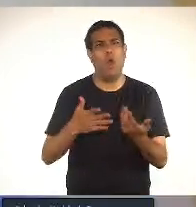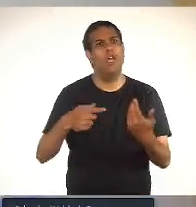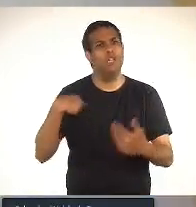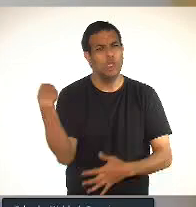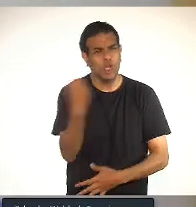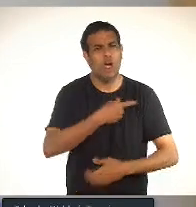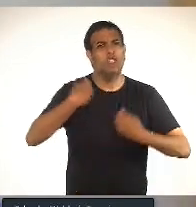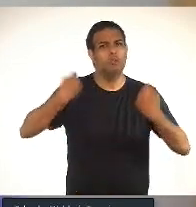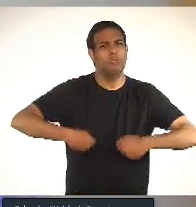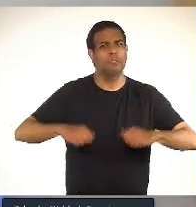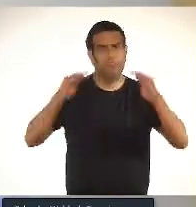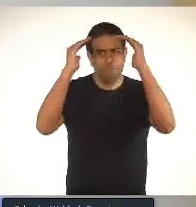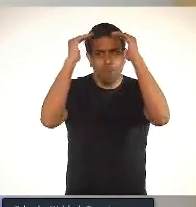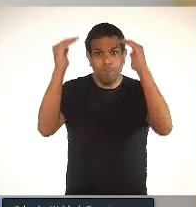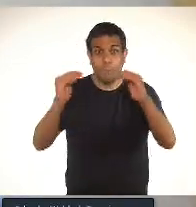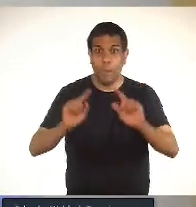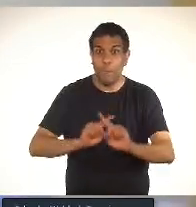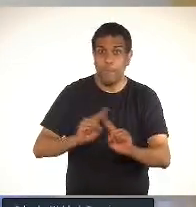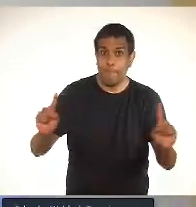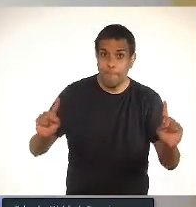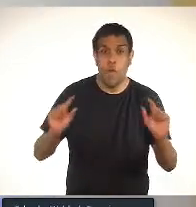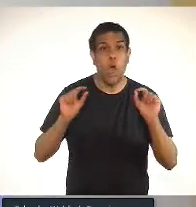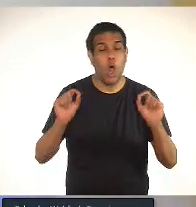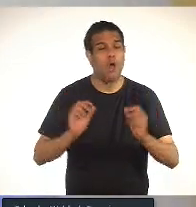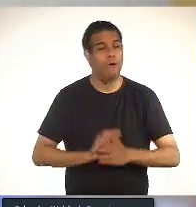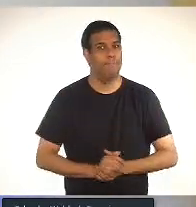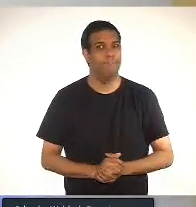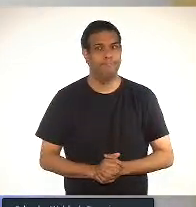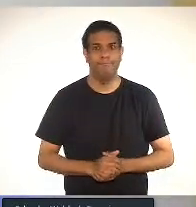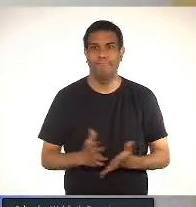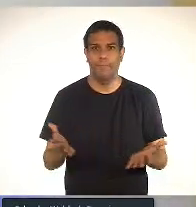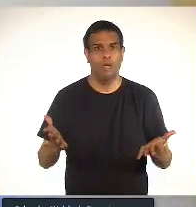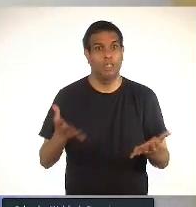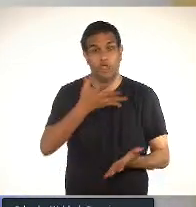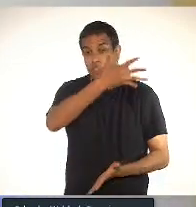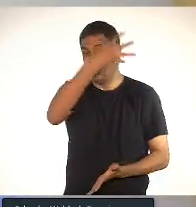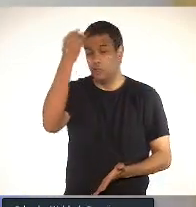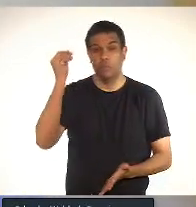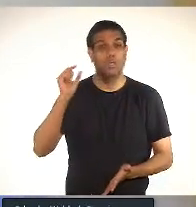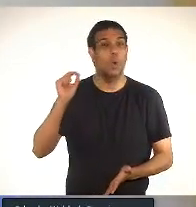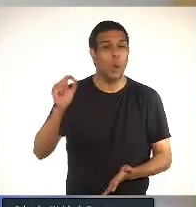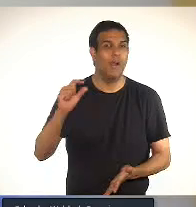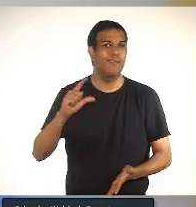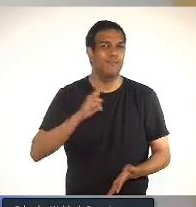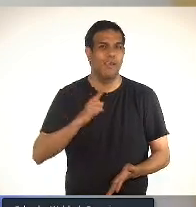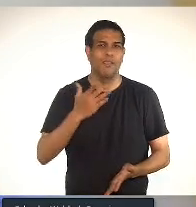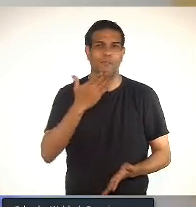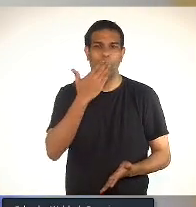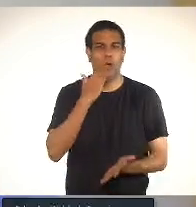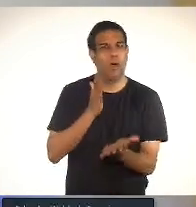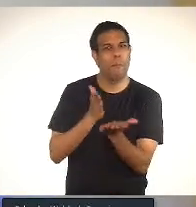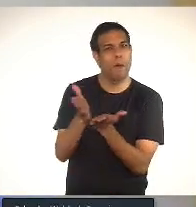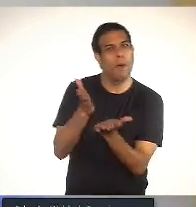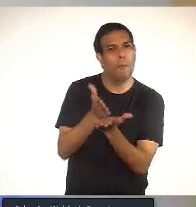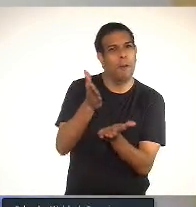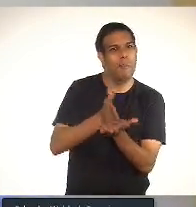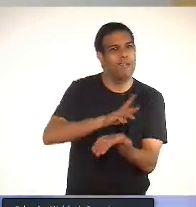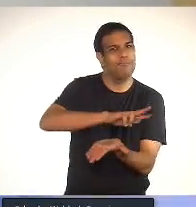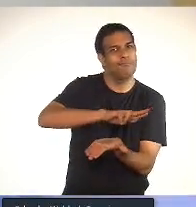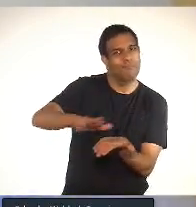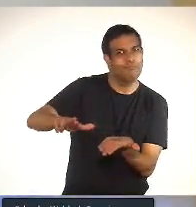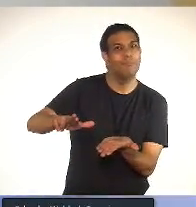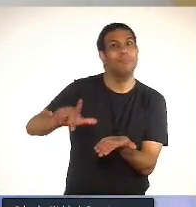afetada. É claro, entretanto, também não podemos tapar o sol com a peneira, A intolerância religiosa se manifesta de